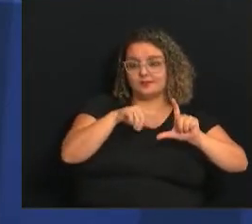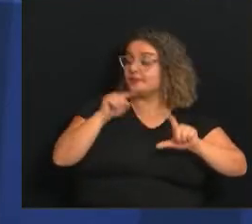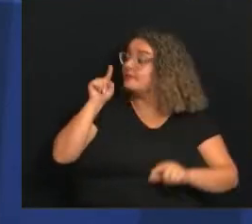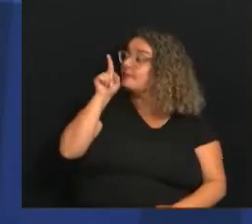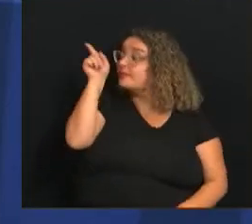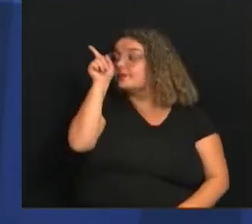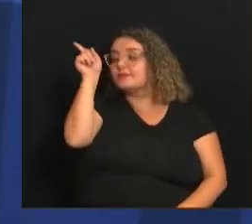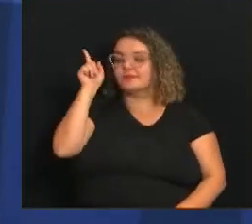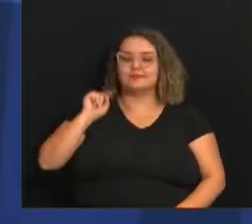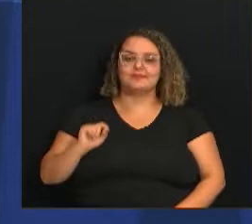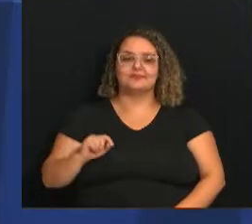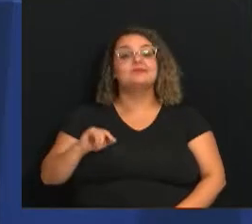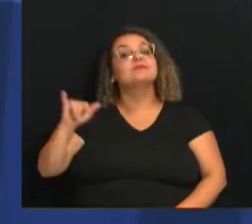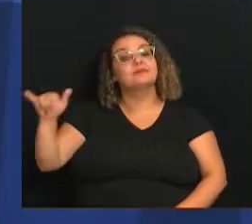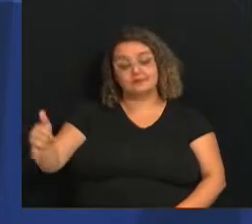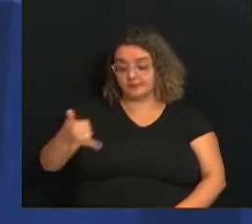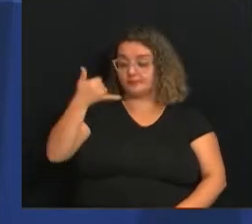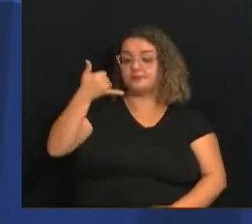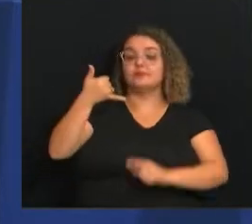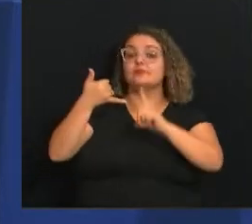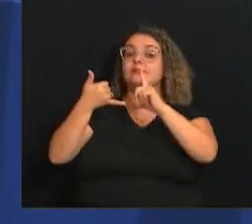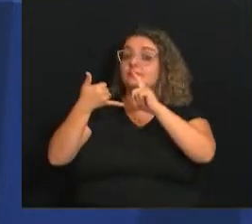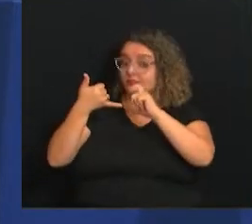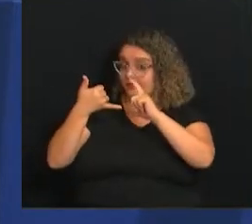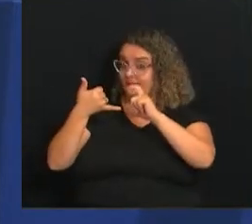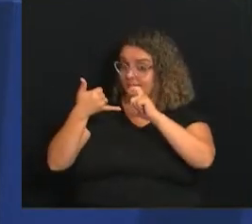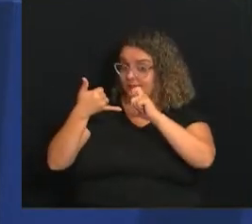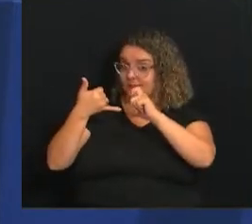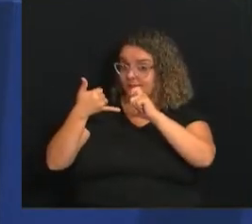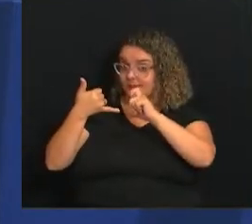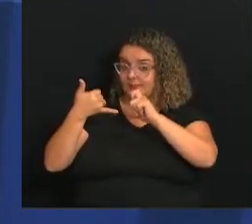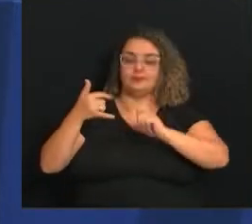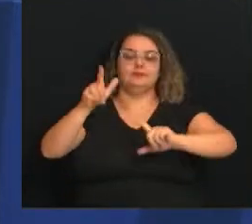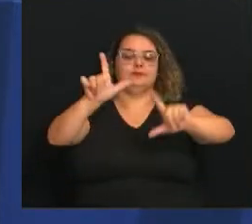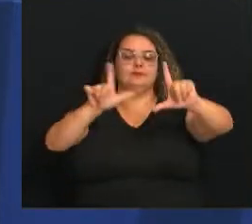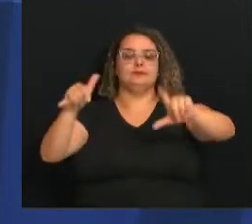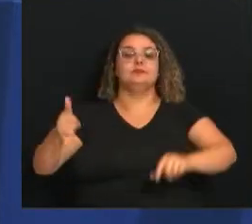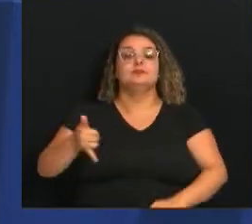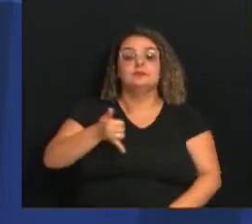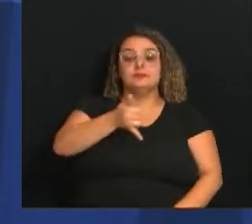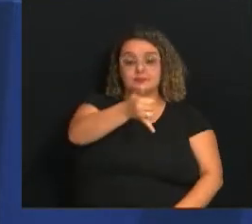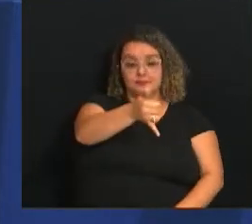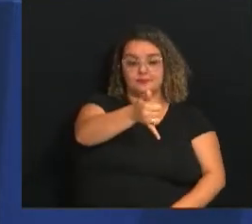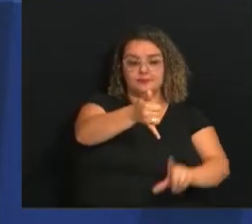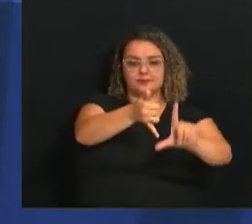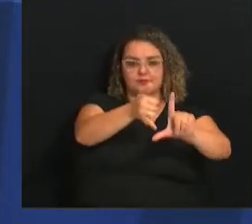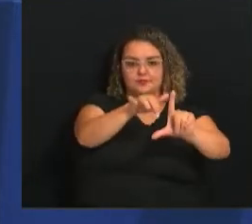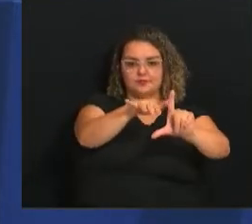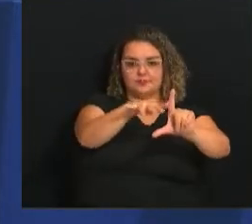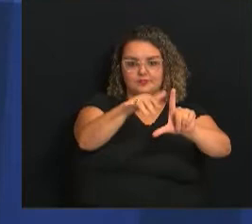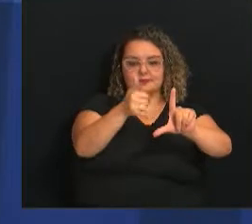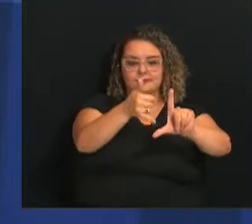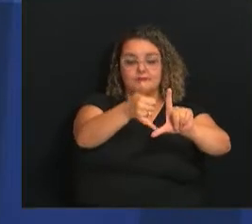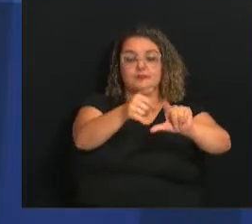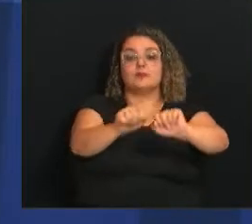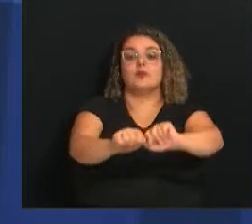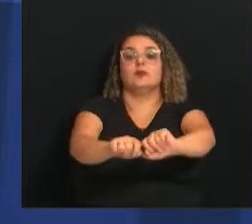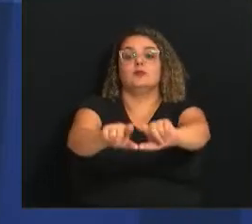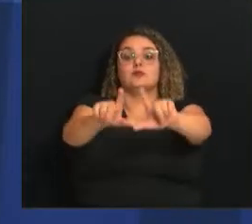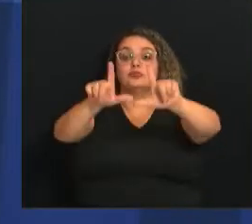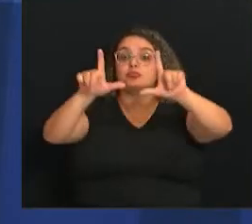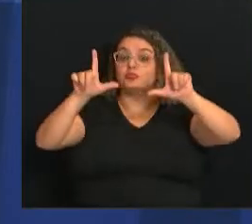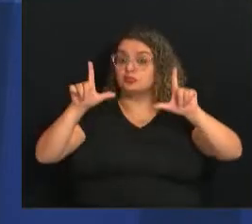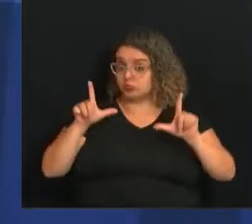Pegue o seu celular, abre a câmera como se fosse tirar uma foto e aponta para este QR Code. E aí já vai aparecer na tela do